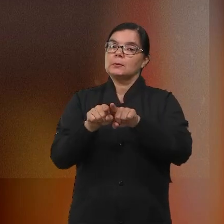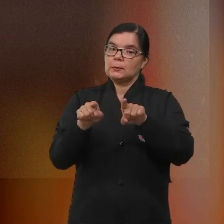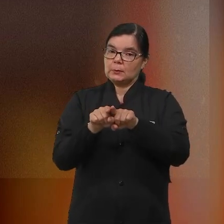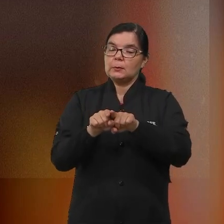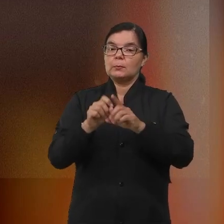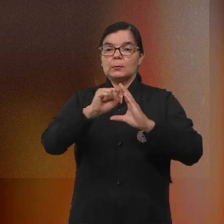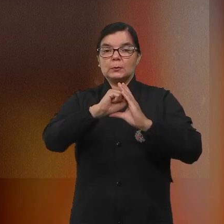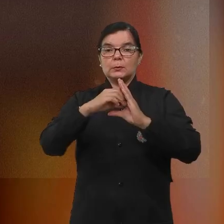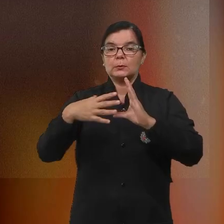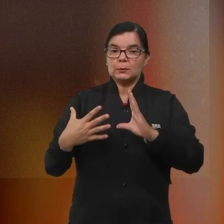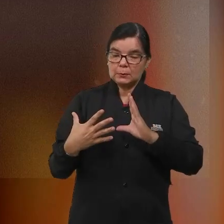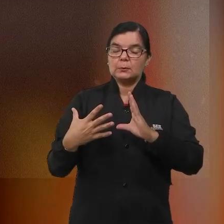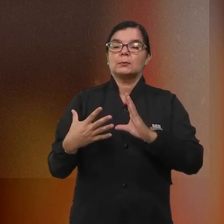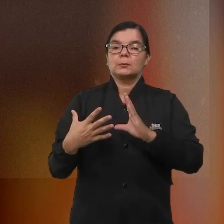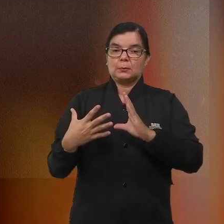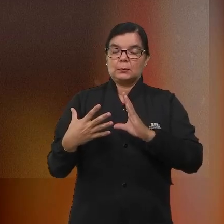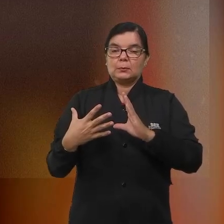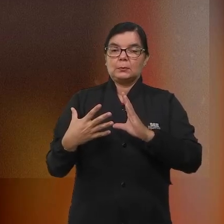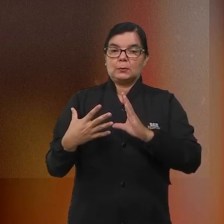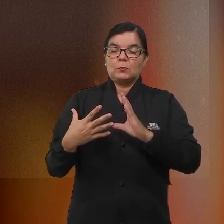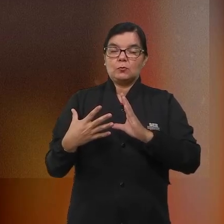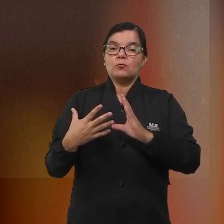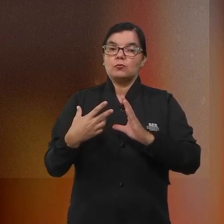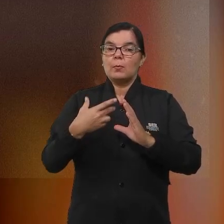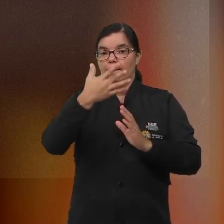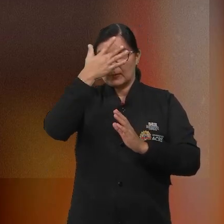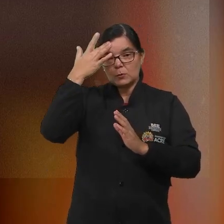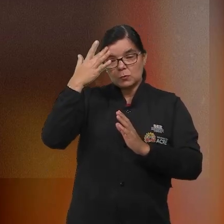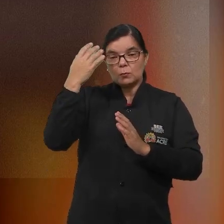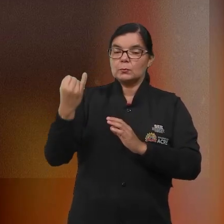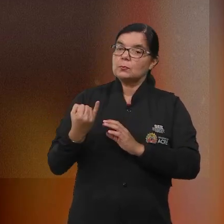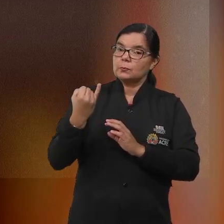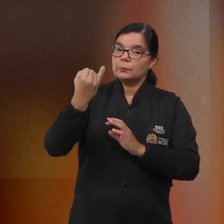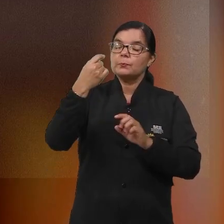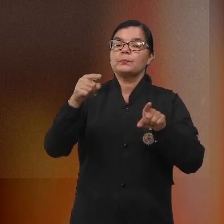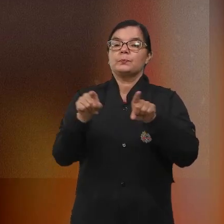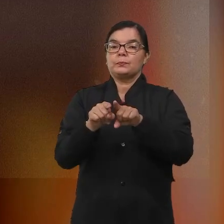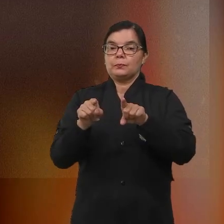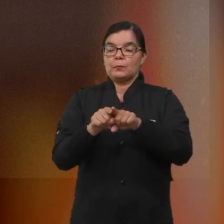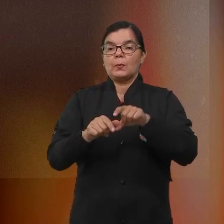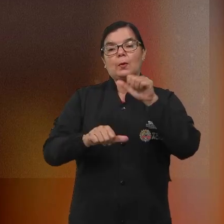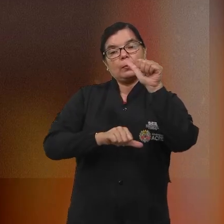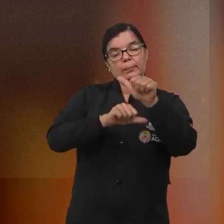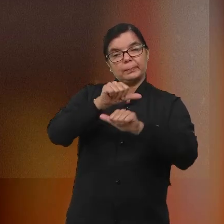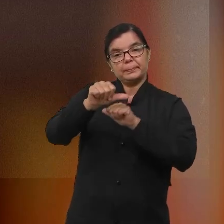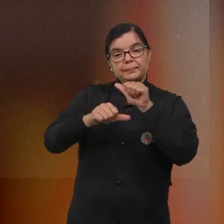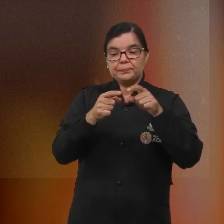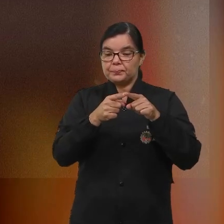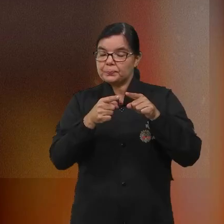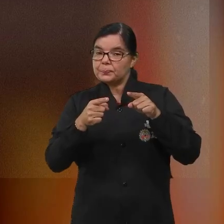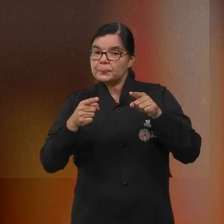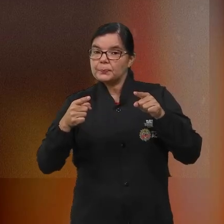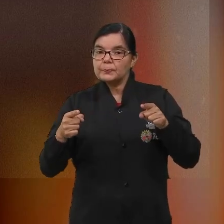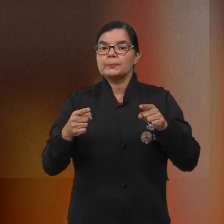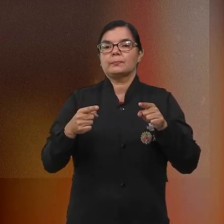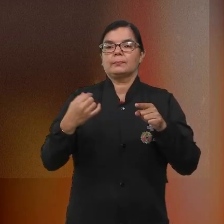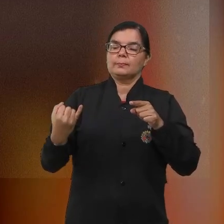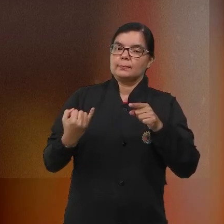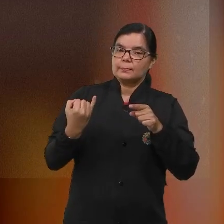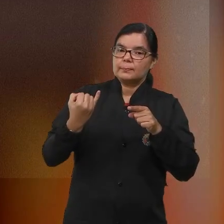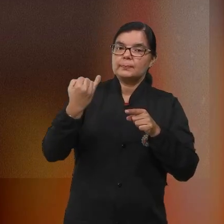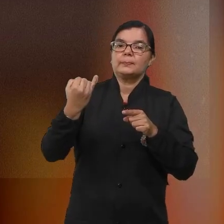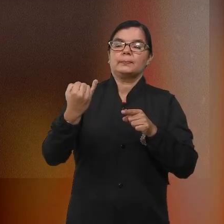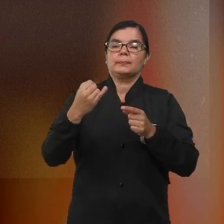tivesse essa característica de autor. E aí houveram essas mudanças e foi um período muito